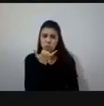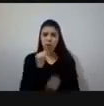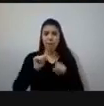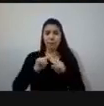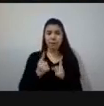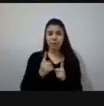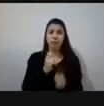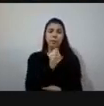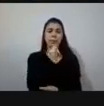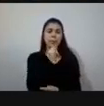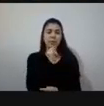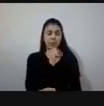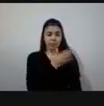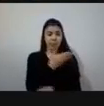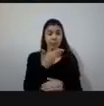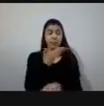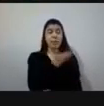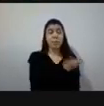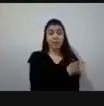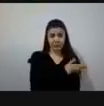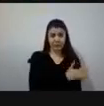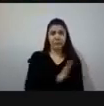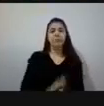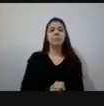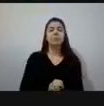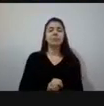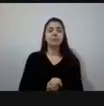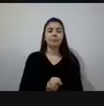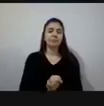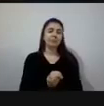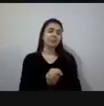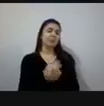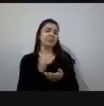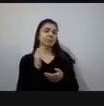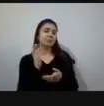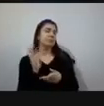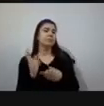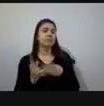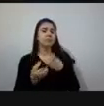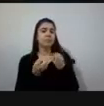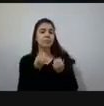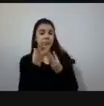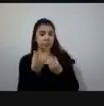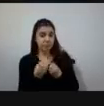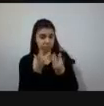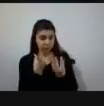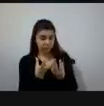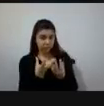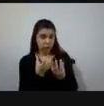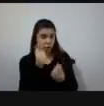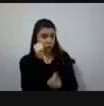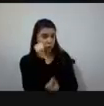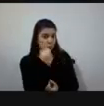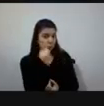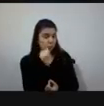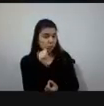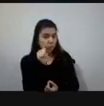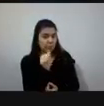funciona. Uma narrativa de uma menina de 14, de 15 anos, ela tem que